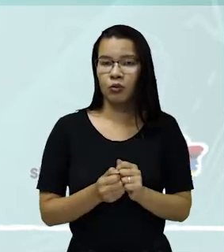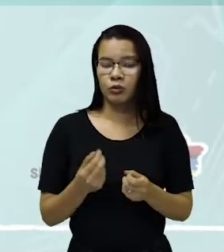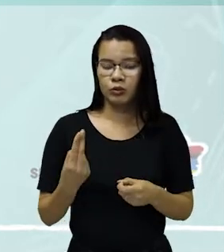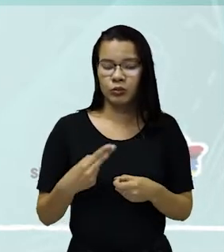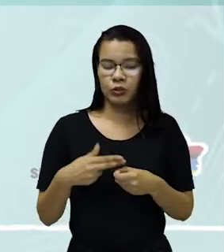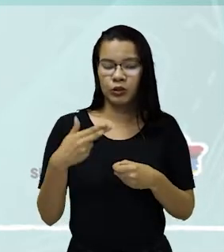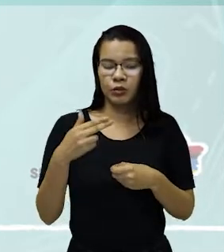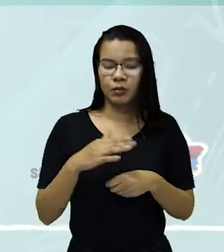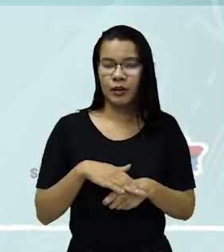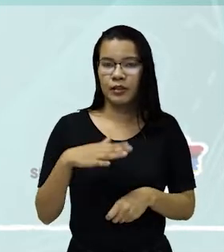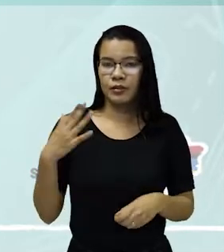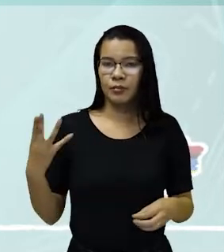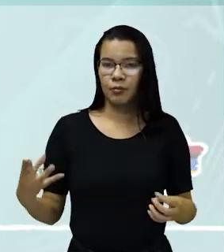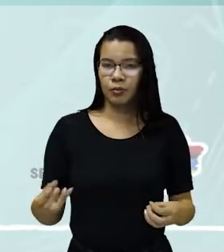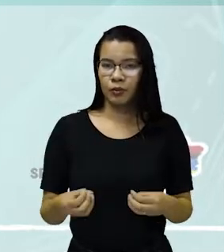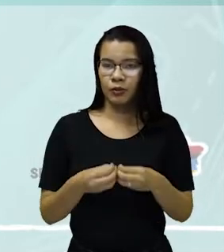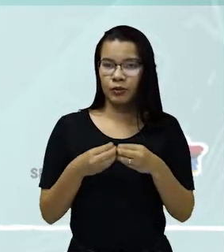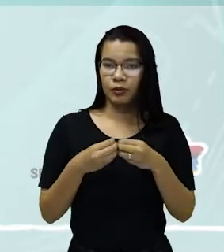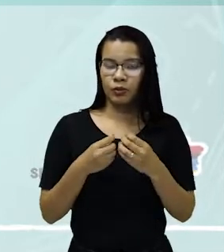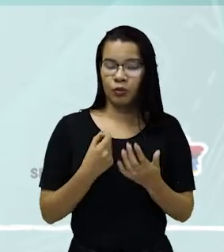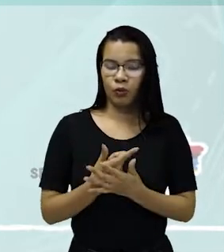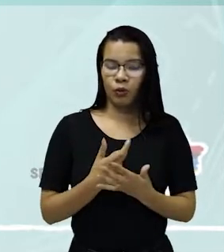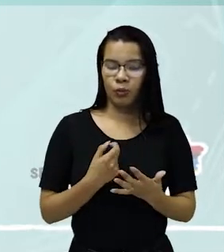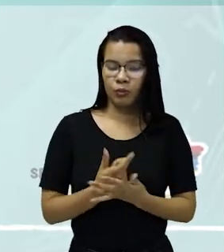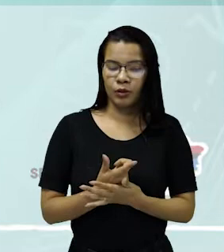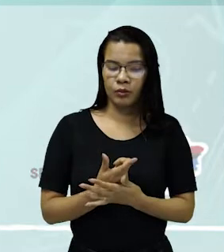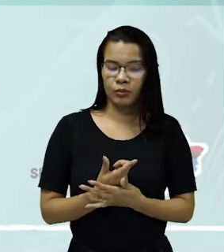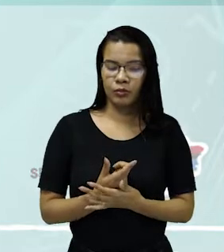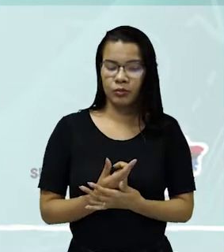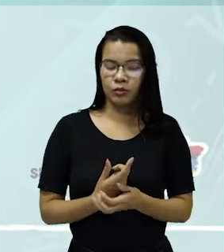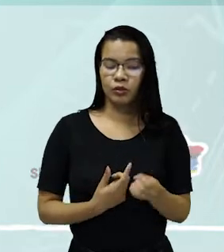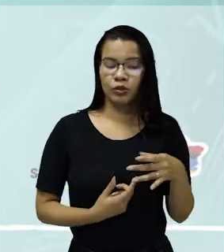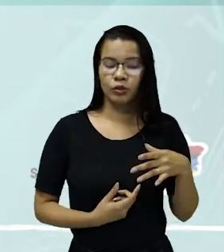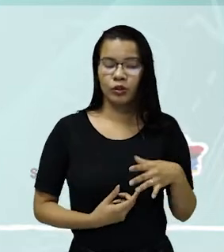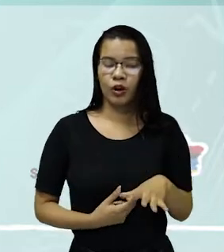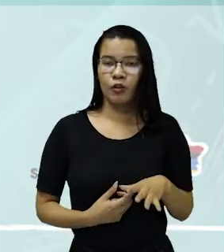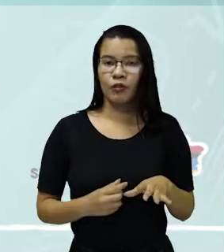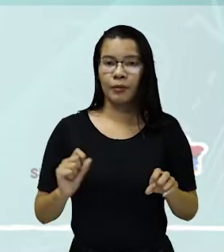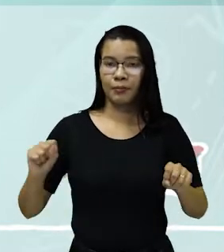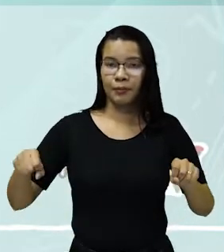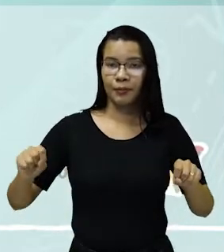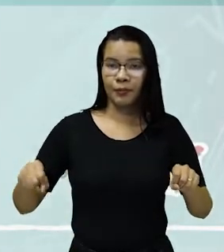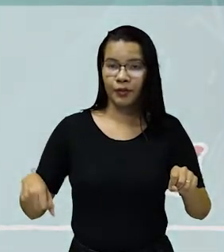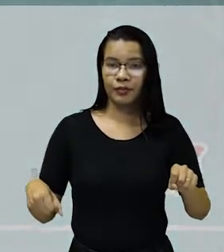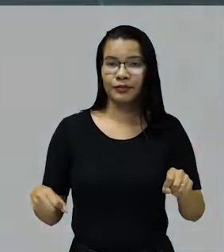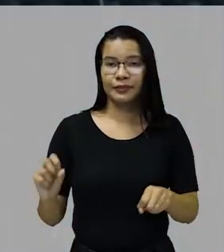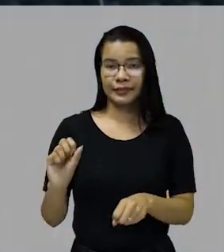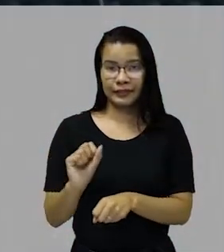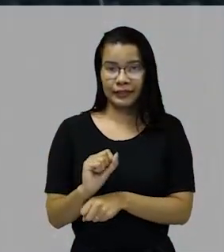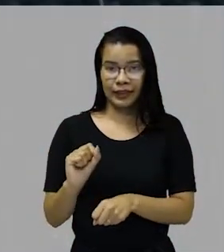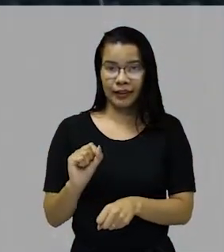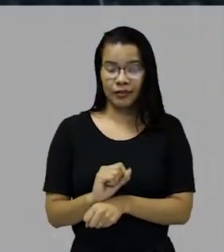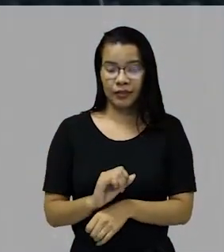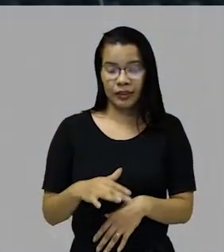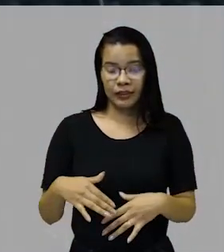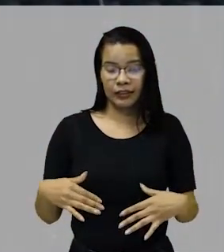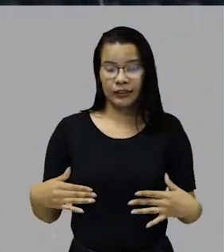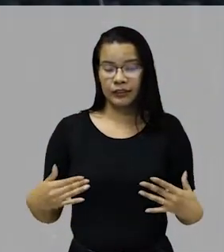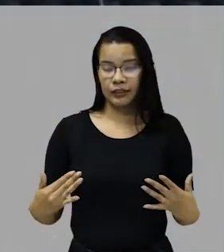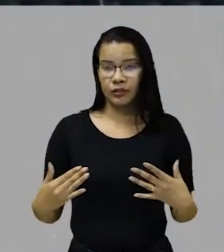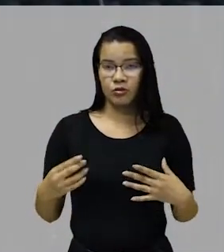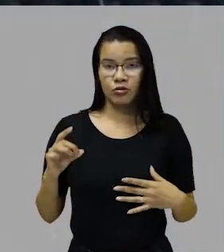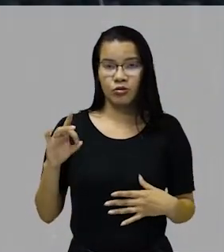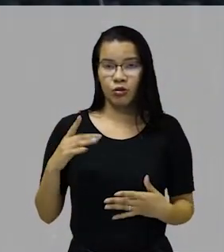próximo. Compramos nova moto e carro. Nesse caso,